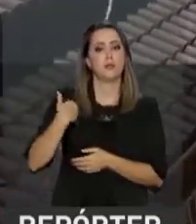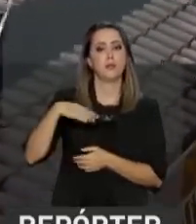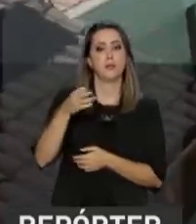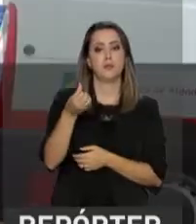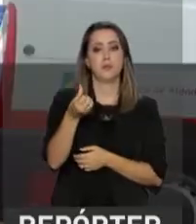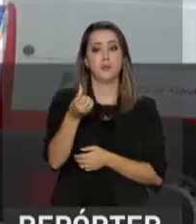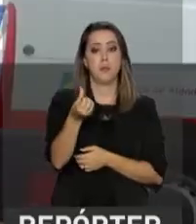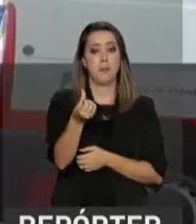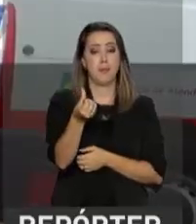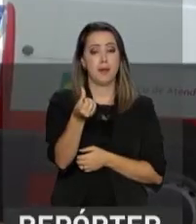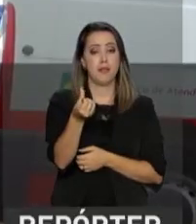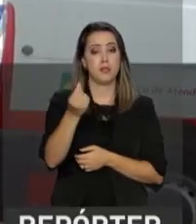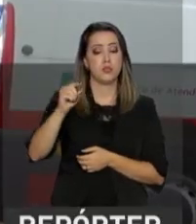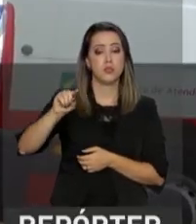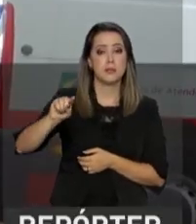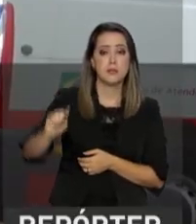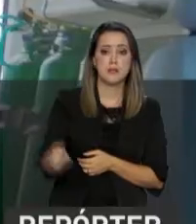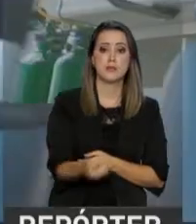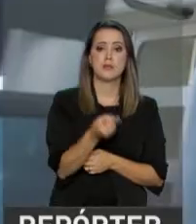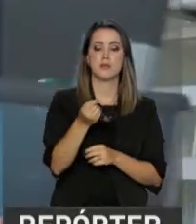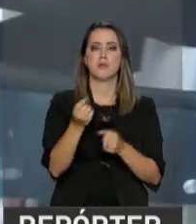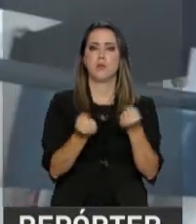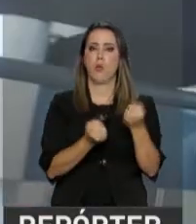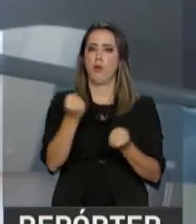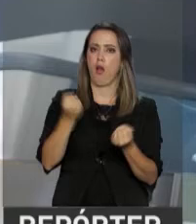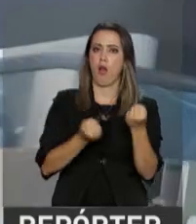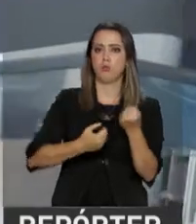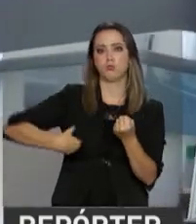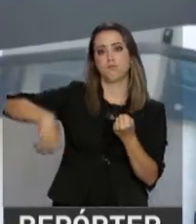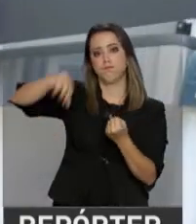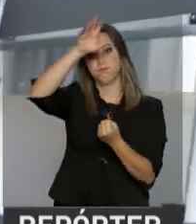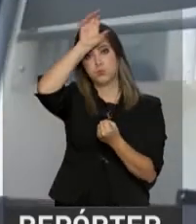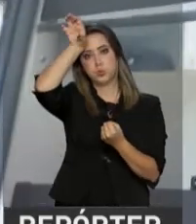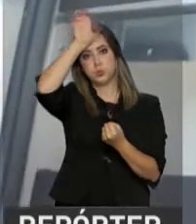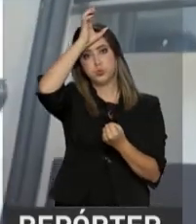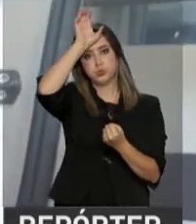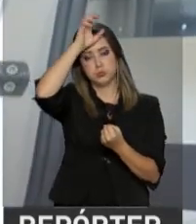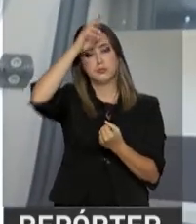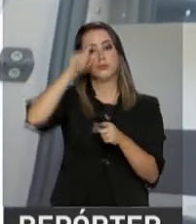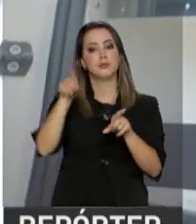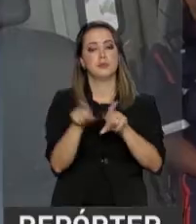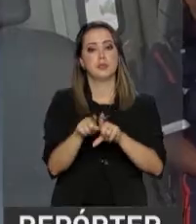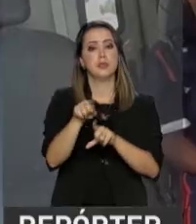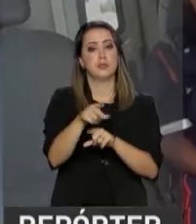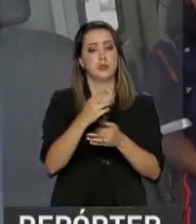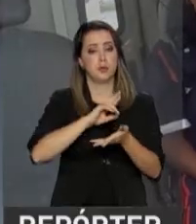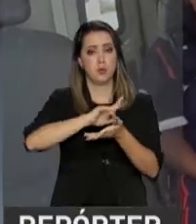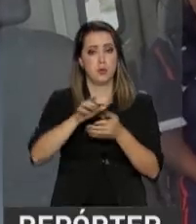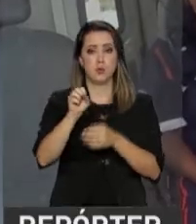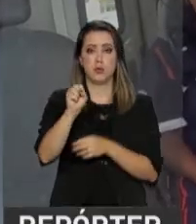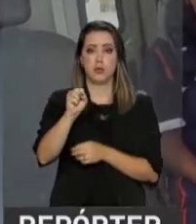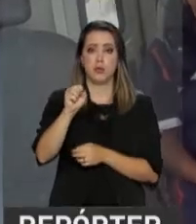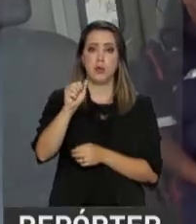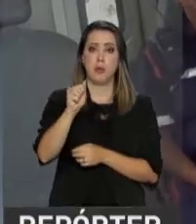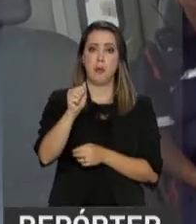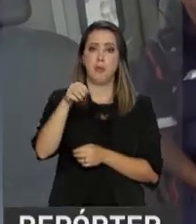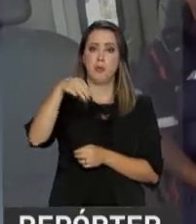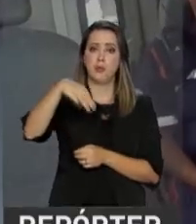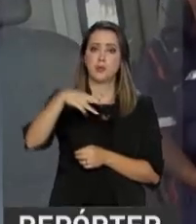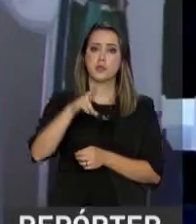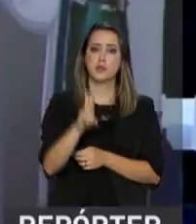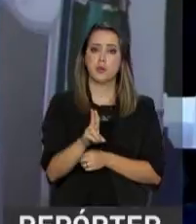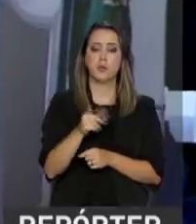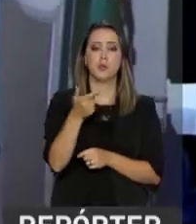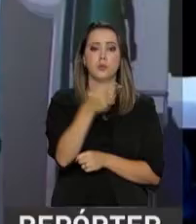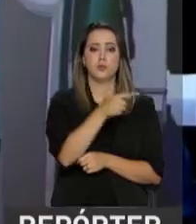6800 ambulâncias e vans uma parte para ampliação e renovação da frota do samu ea outra para o transporte sanitário